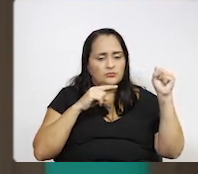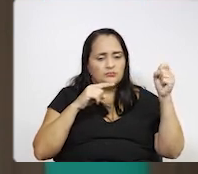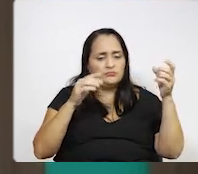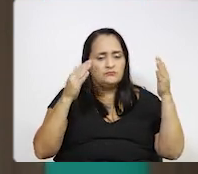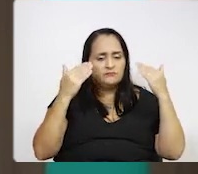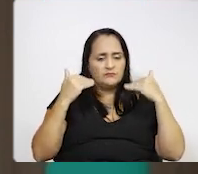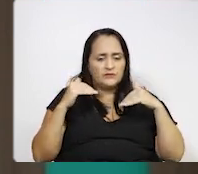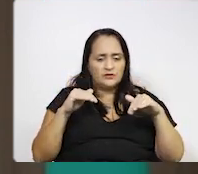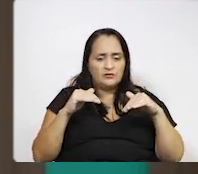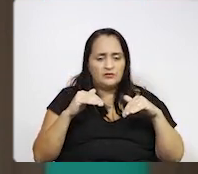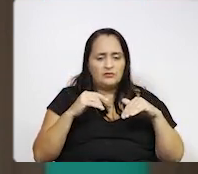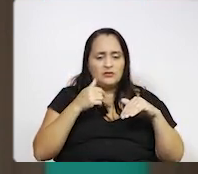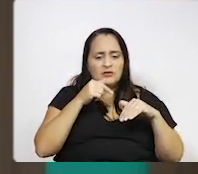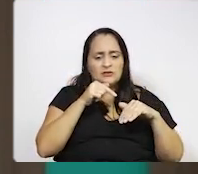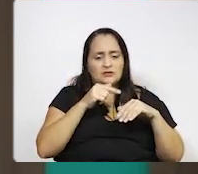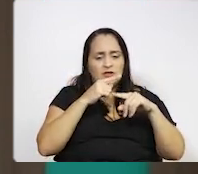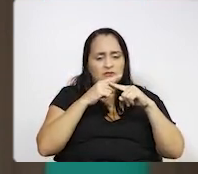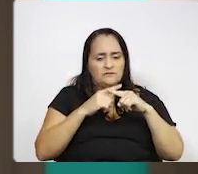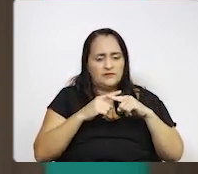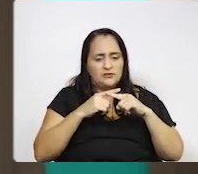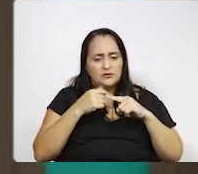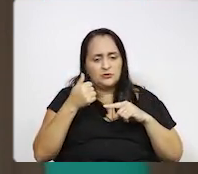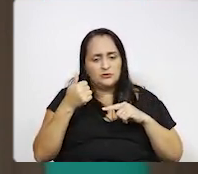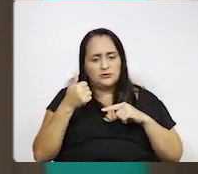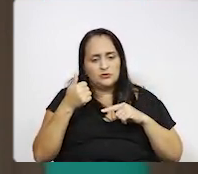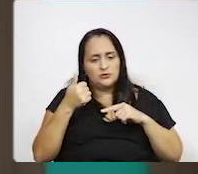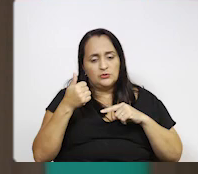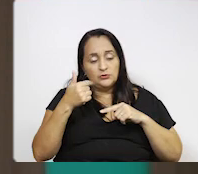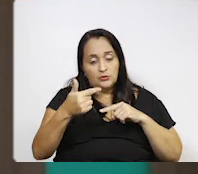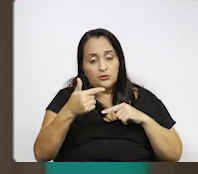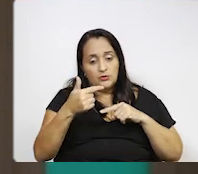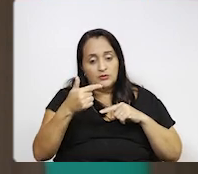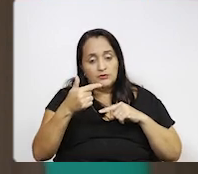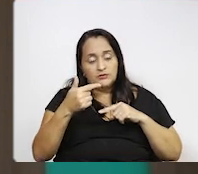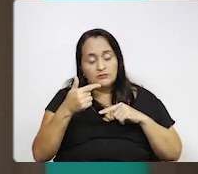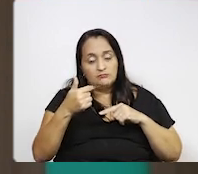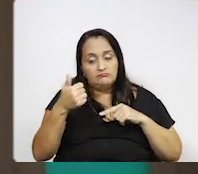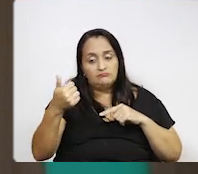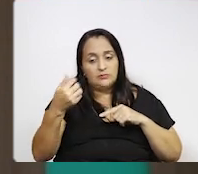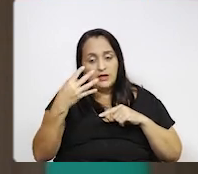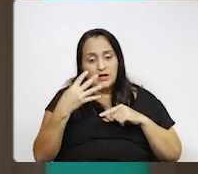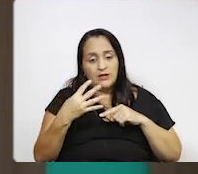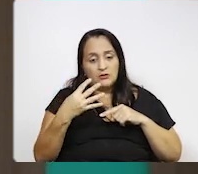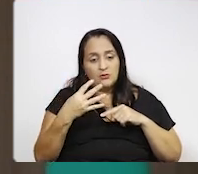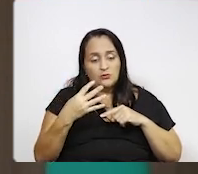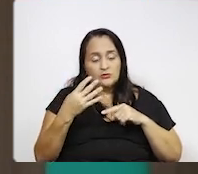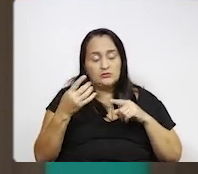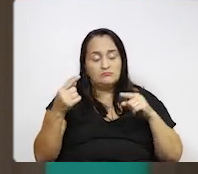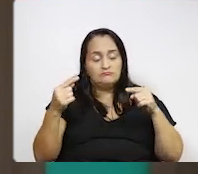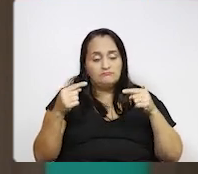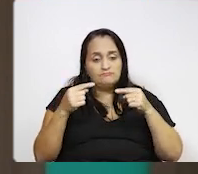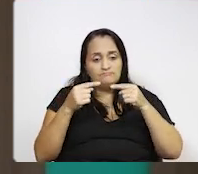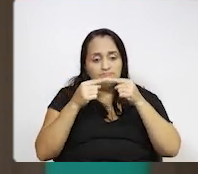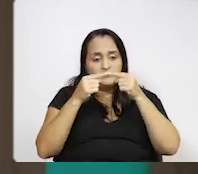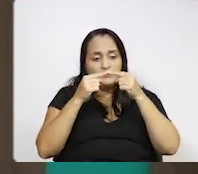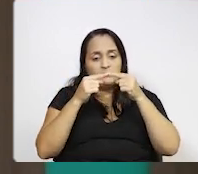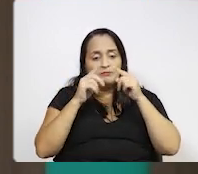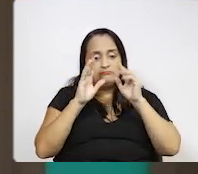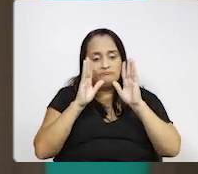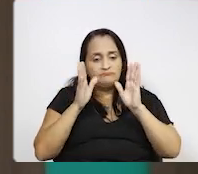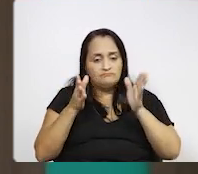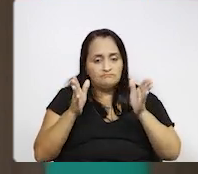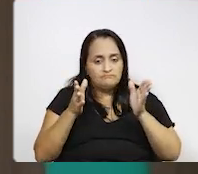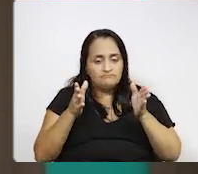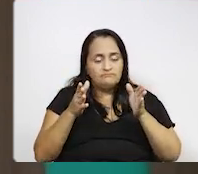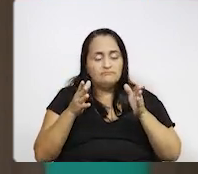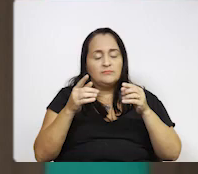botar 14. Eu vou encontrar 14. Então, também 28 14avos é equivalente a